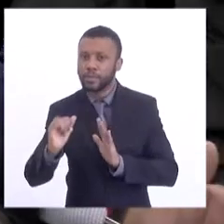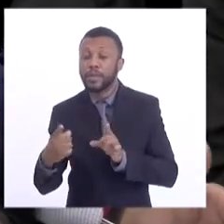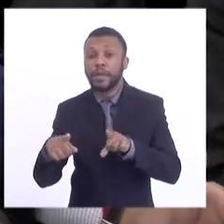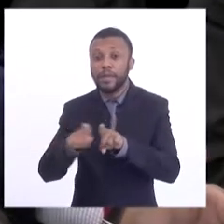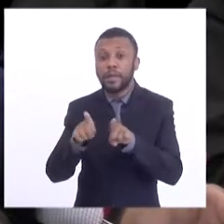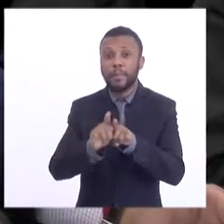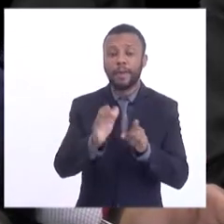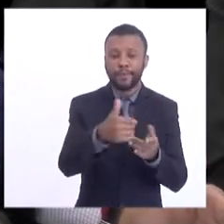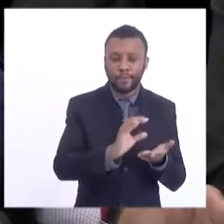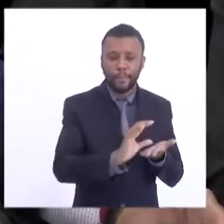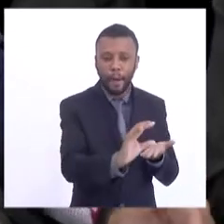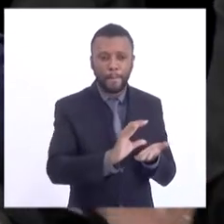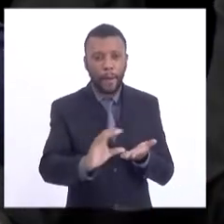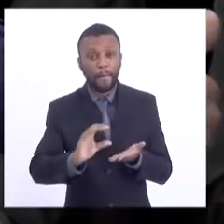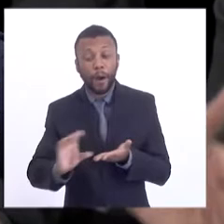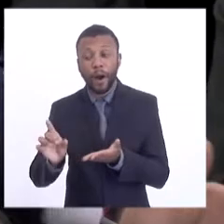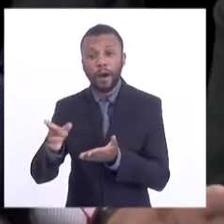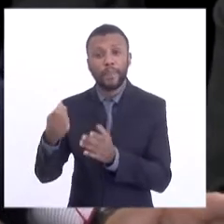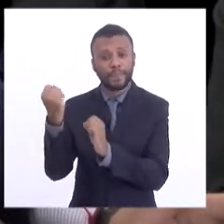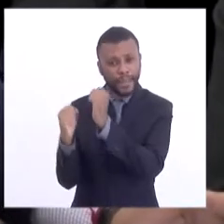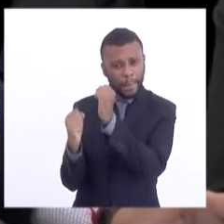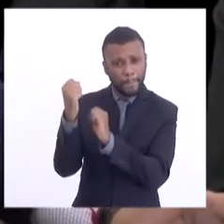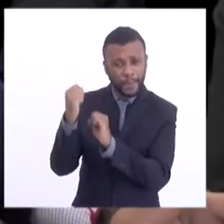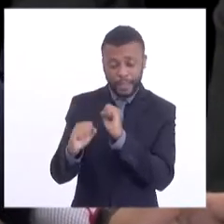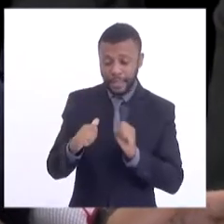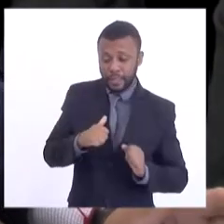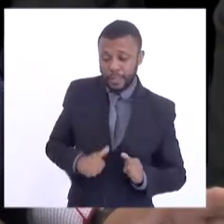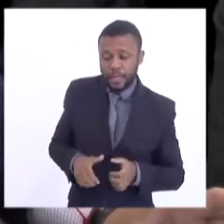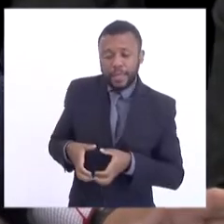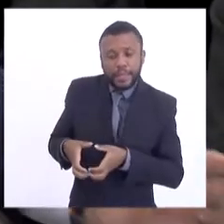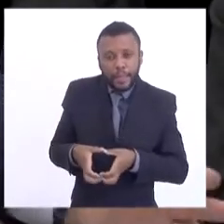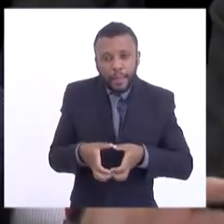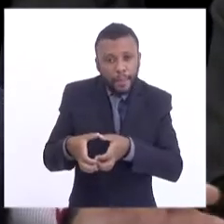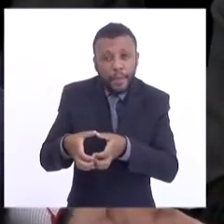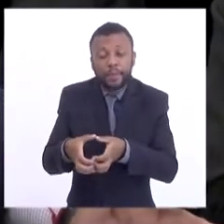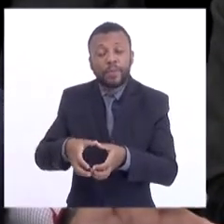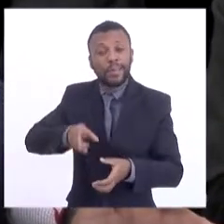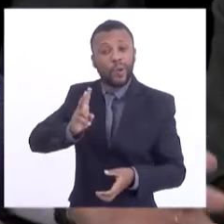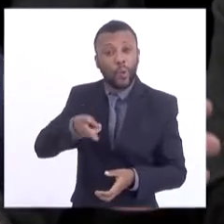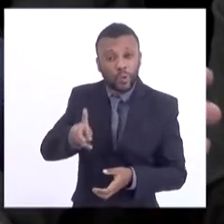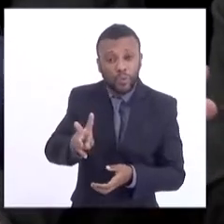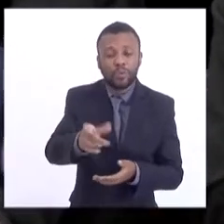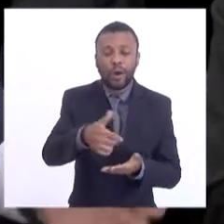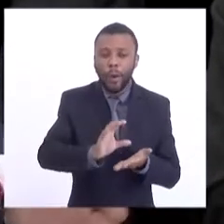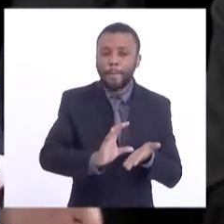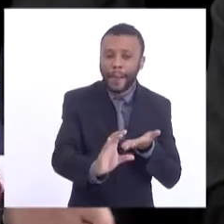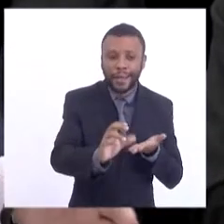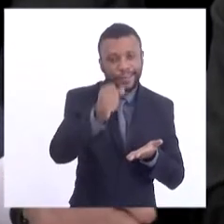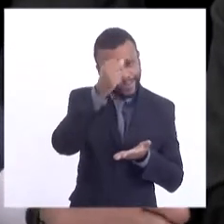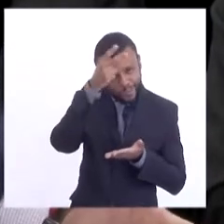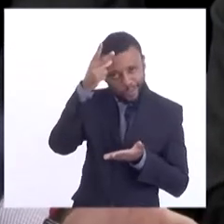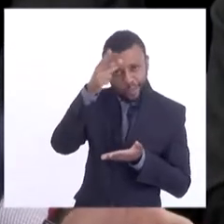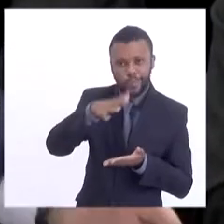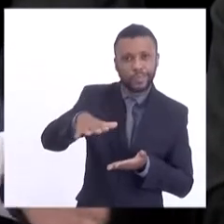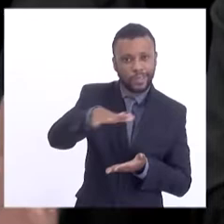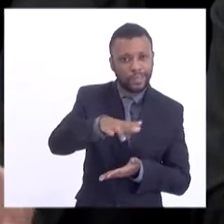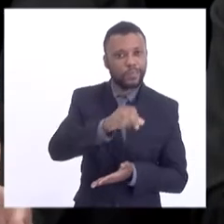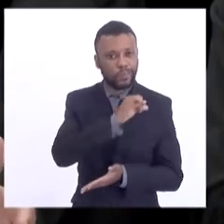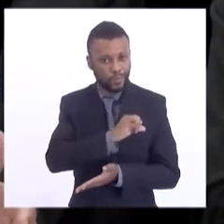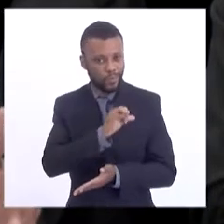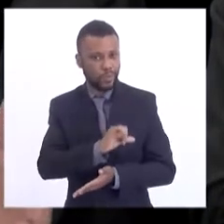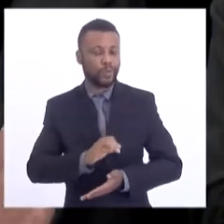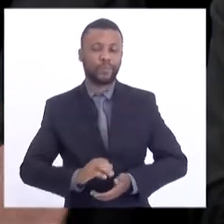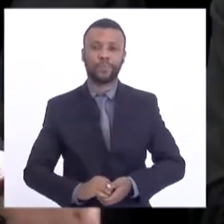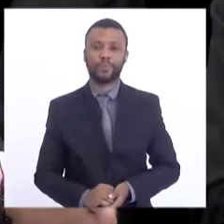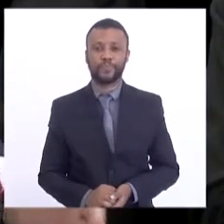da concessão do saneamento e continuamos aprende municípios então agora é deputado